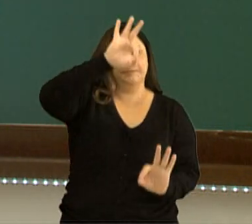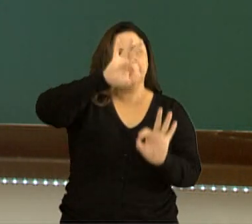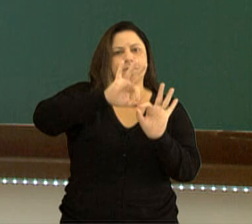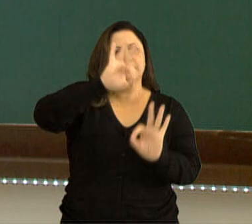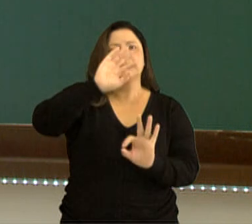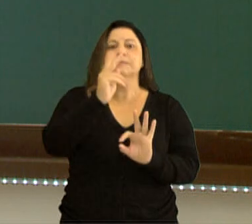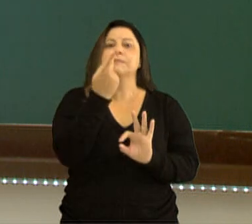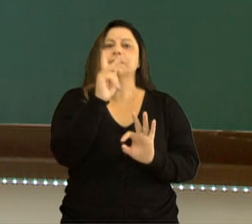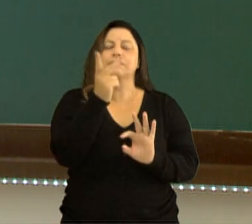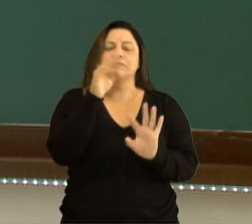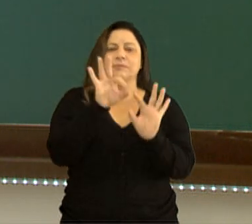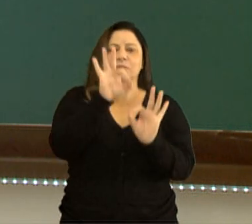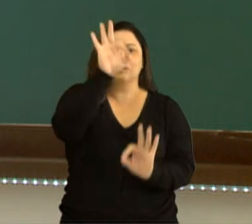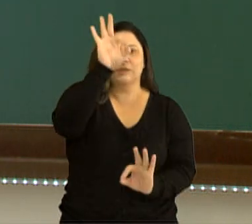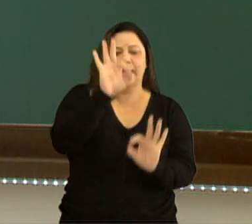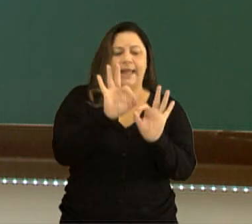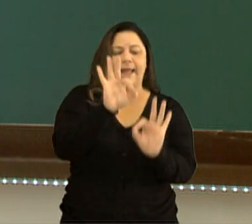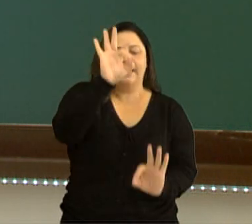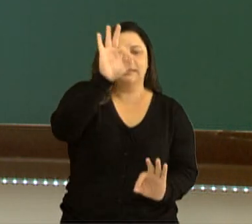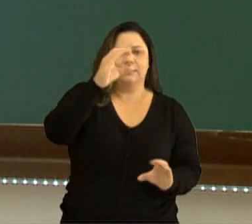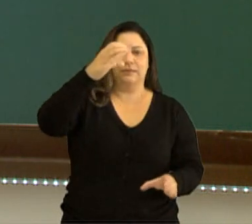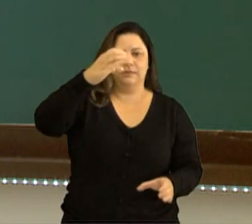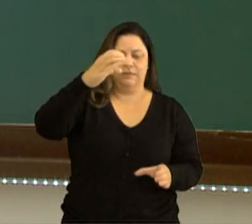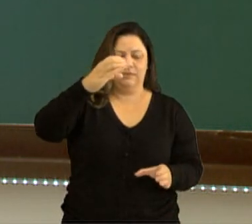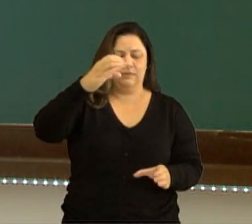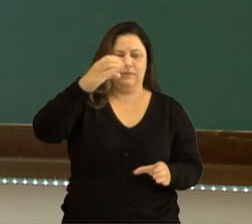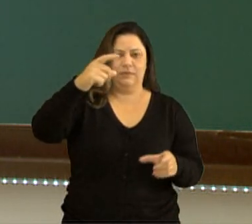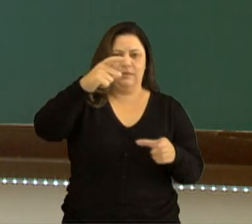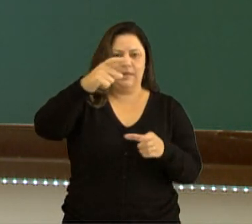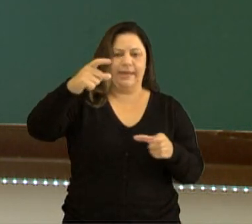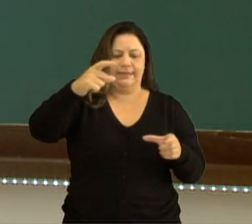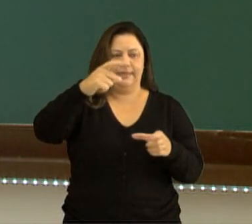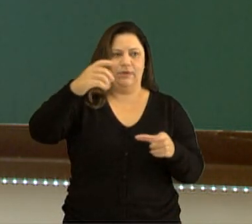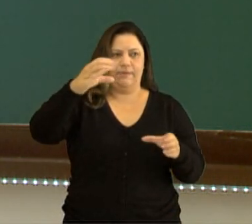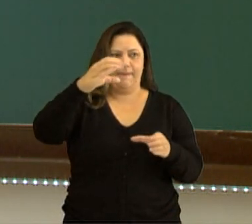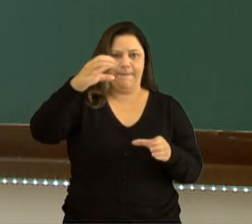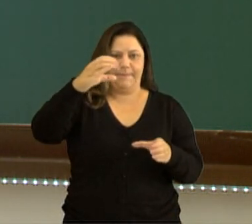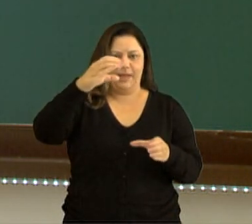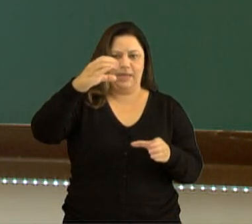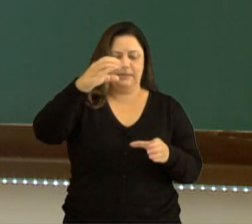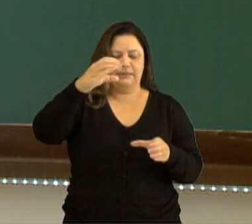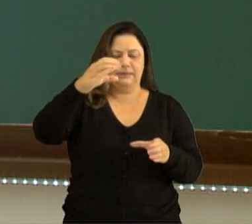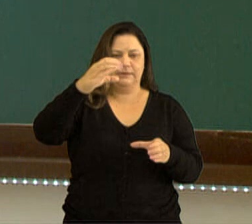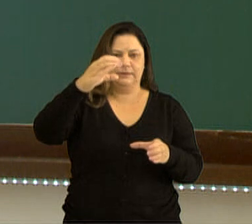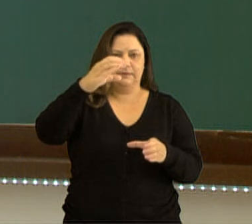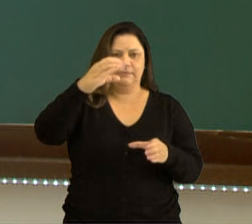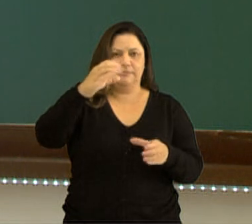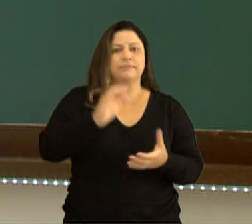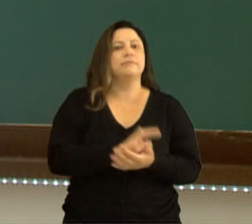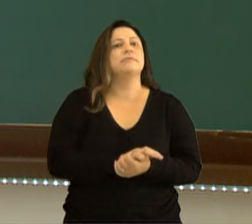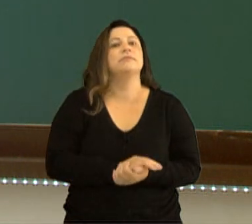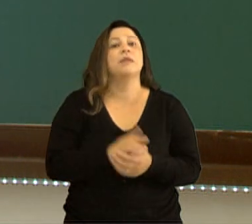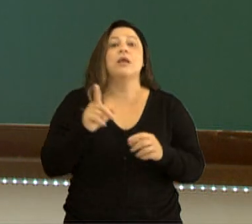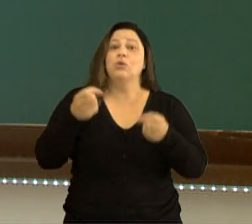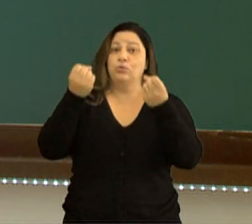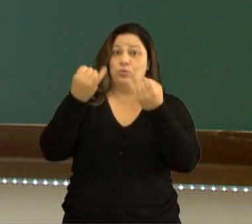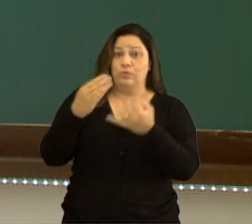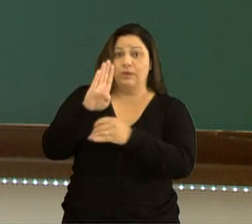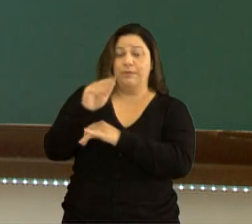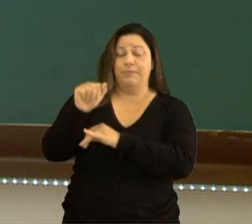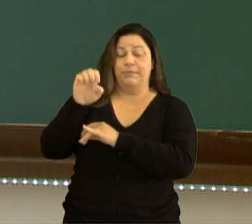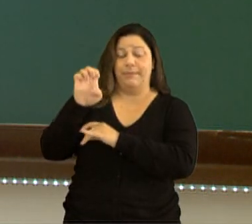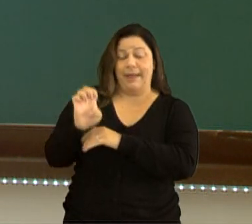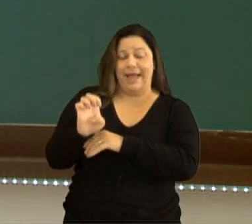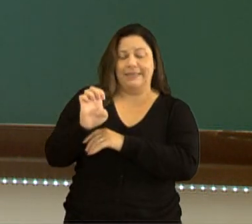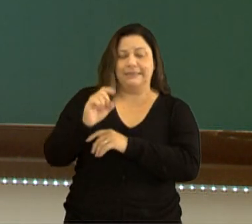é a distância entre as duas bases, a base inferior e a base superior. Eu estou falando de base superior e inferior